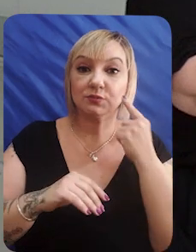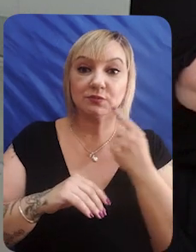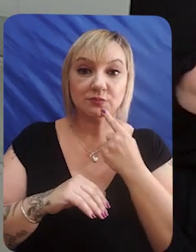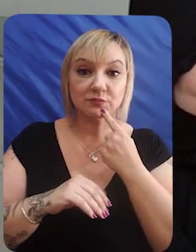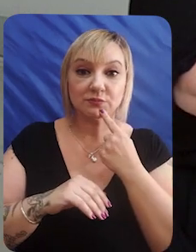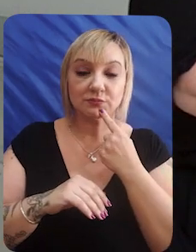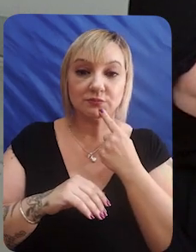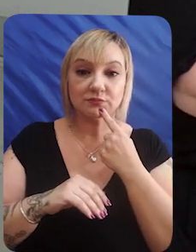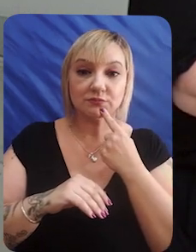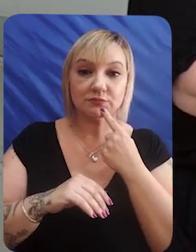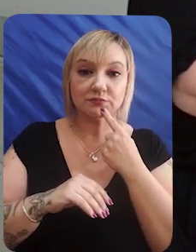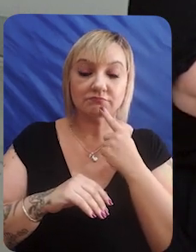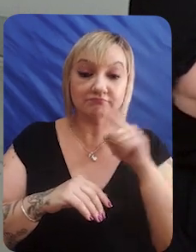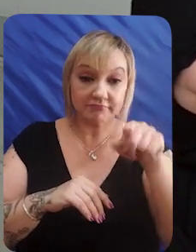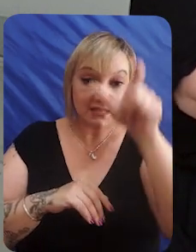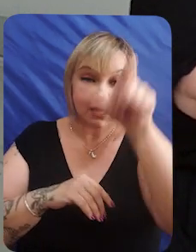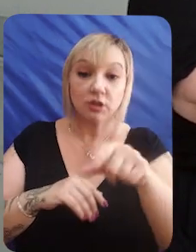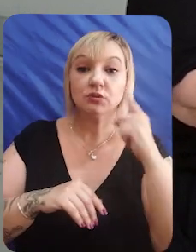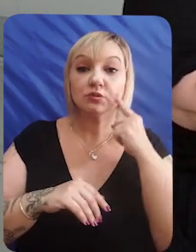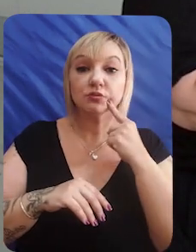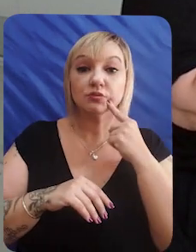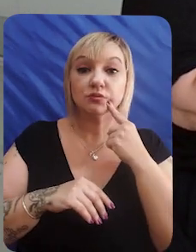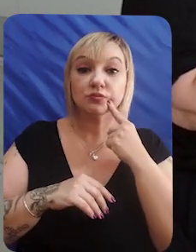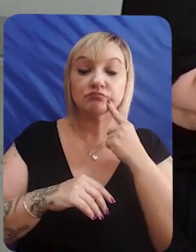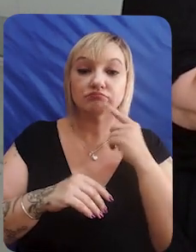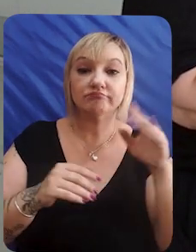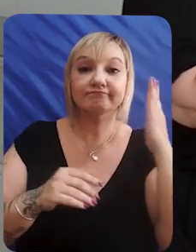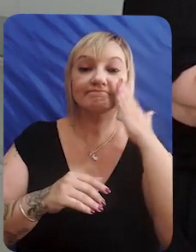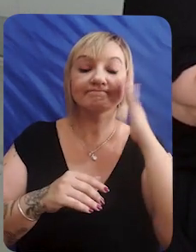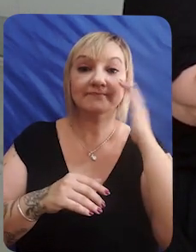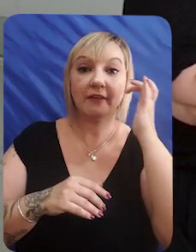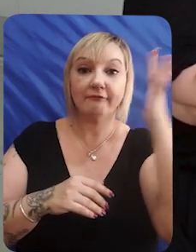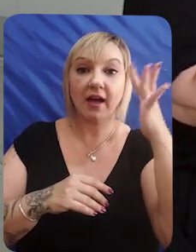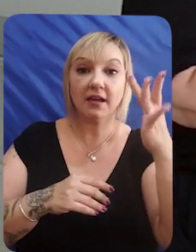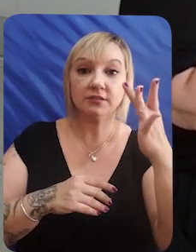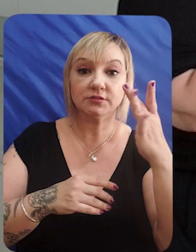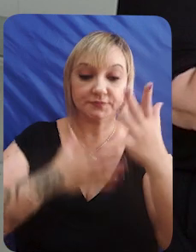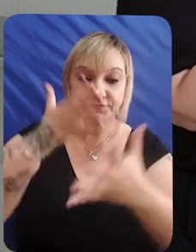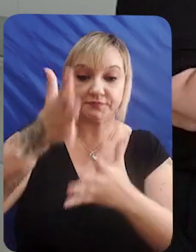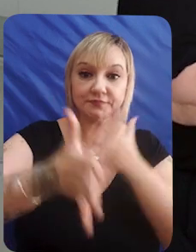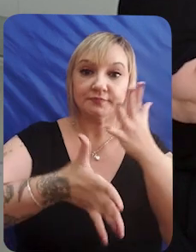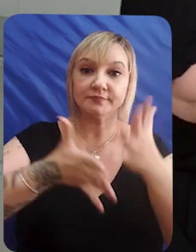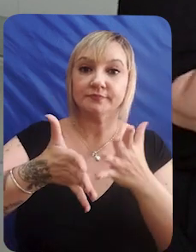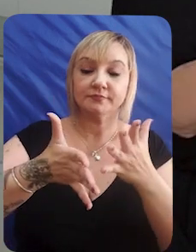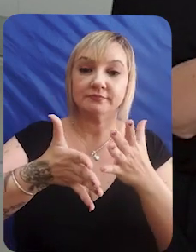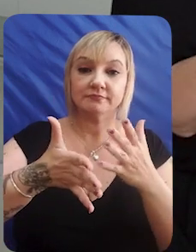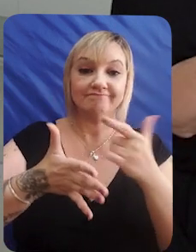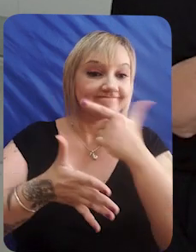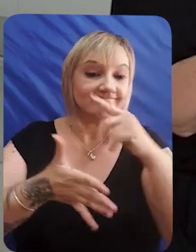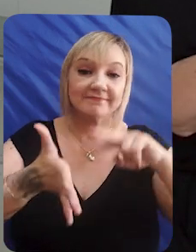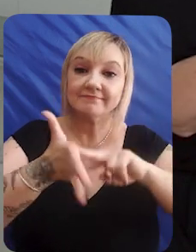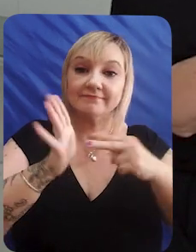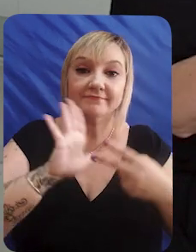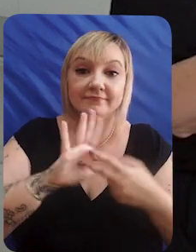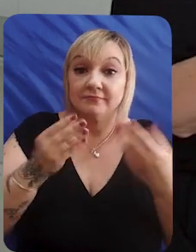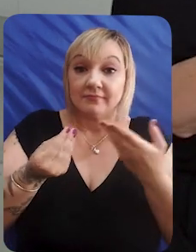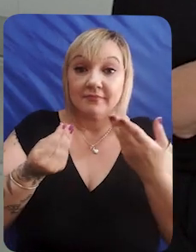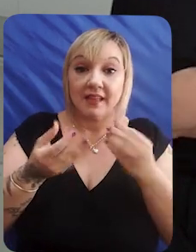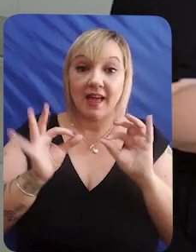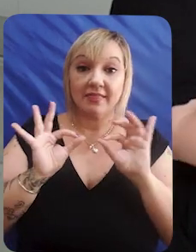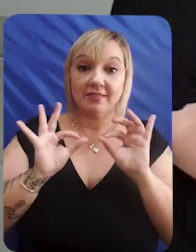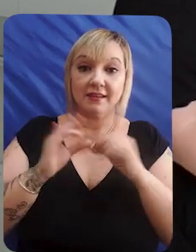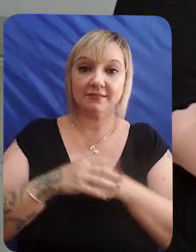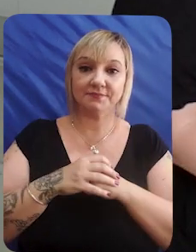surdo só chega o que é na língua de sinais. Entendi. Senão, não tem sentido. Não faz sentido